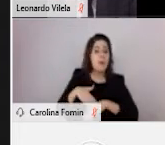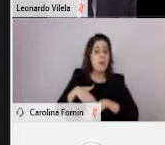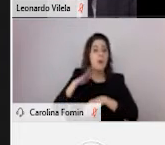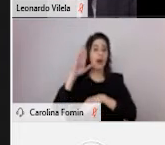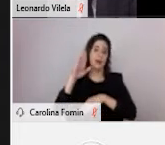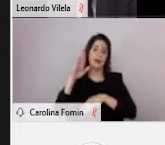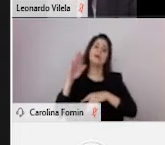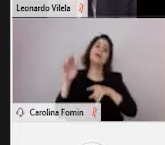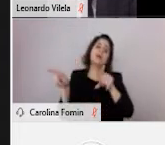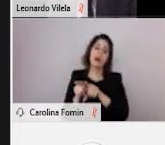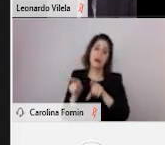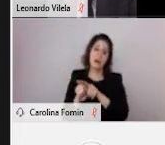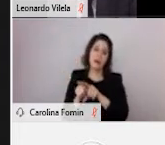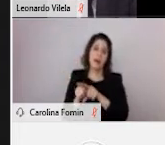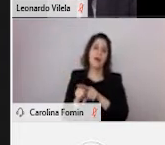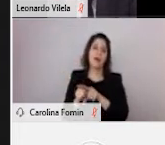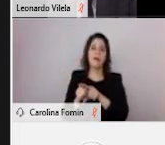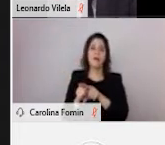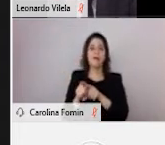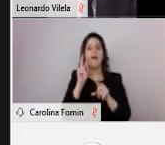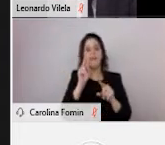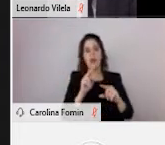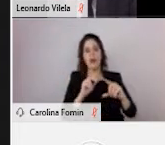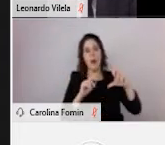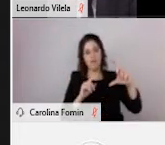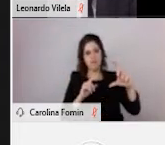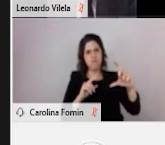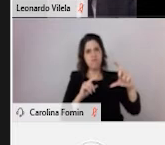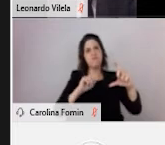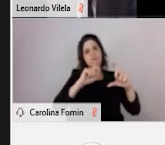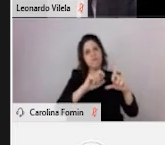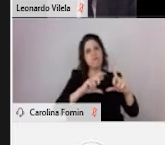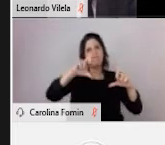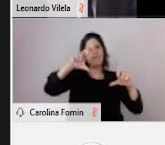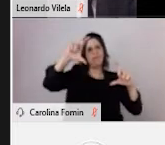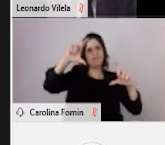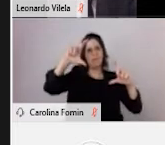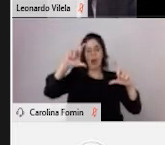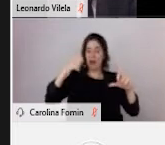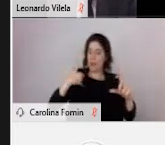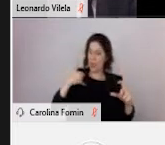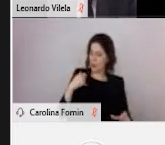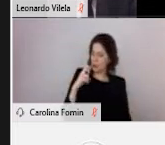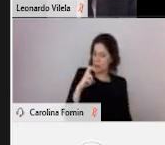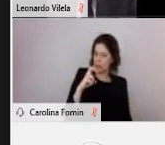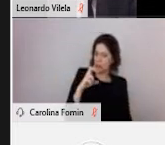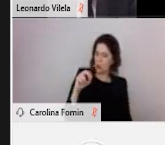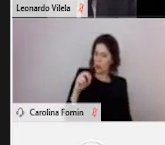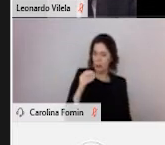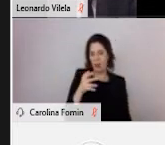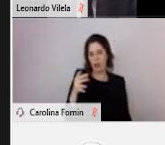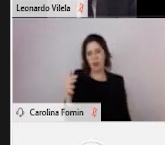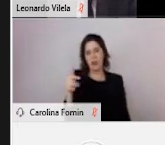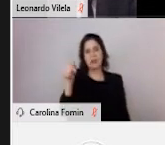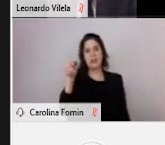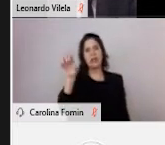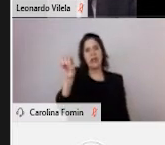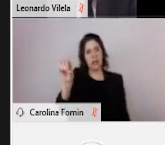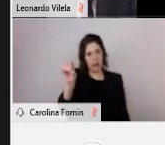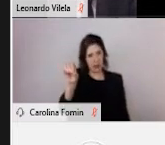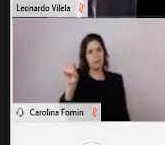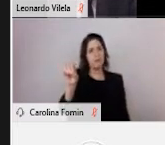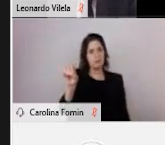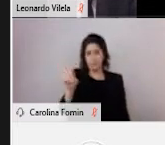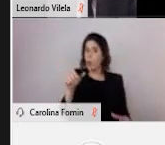também esse patamar que fica entre os 50 aos 70 anos. Nós temos um